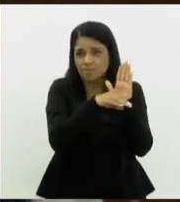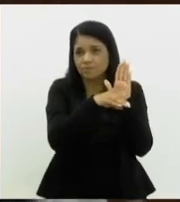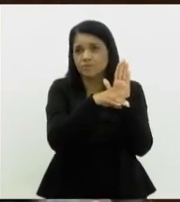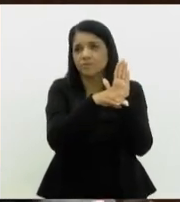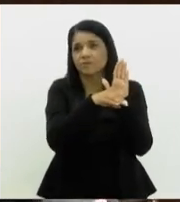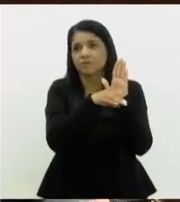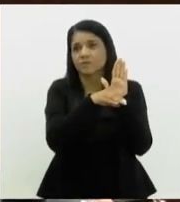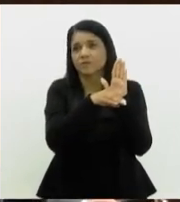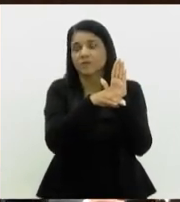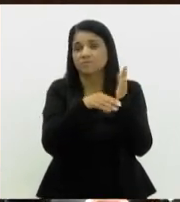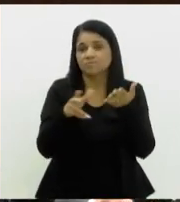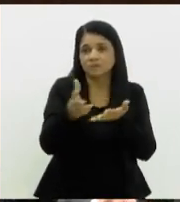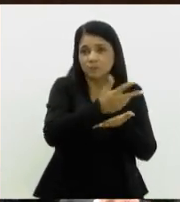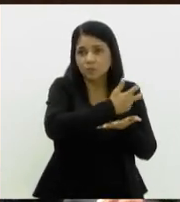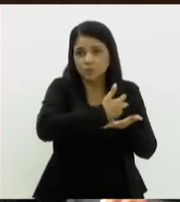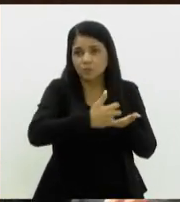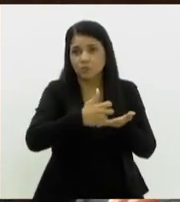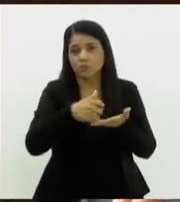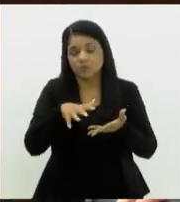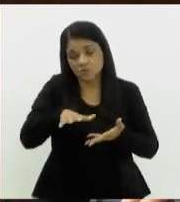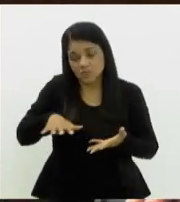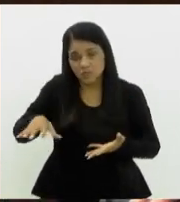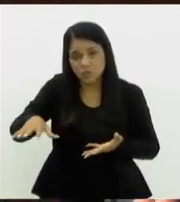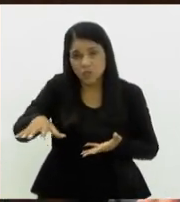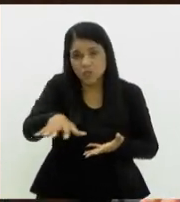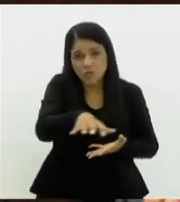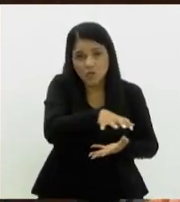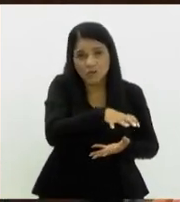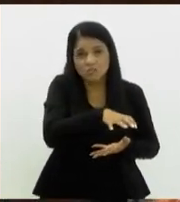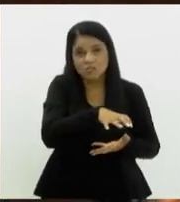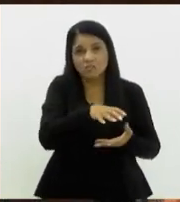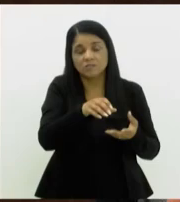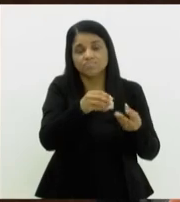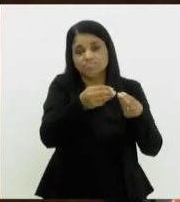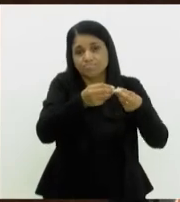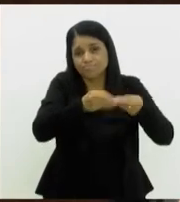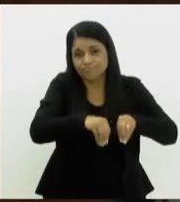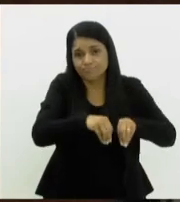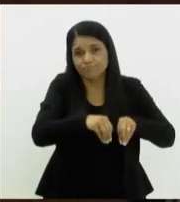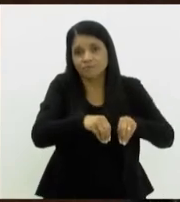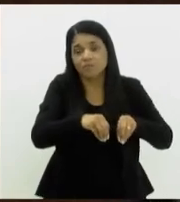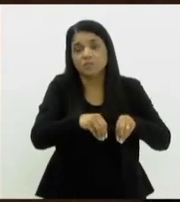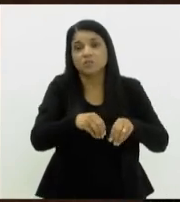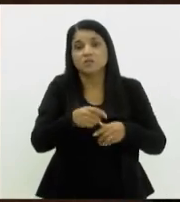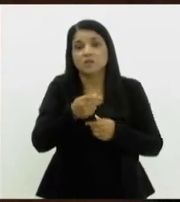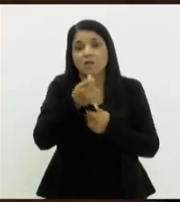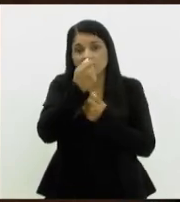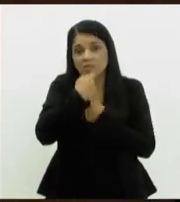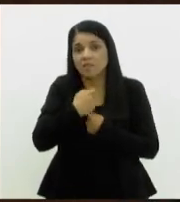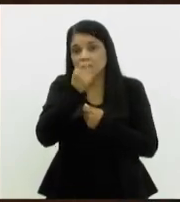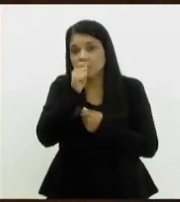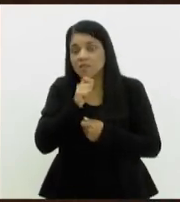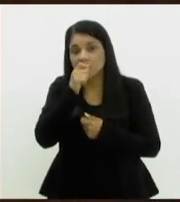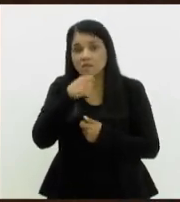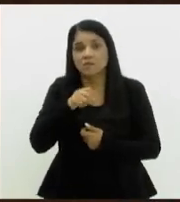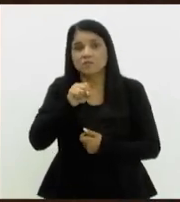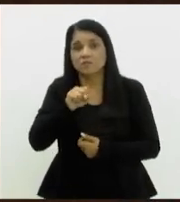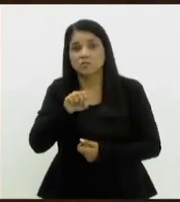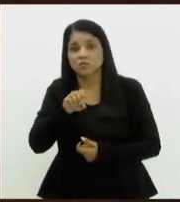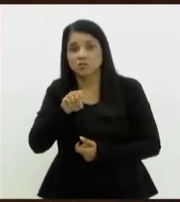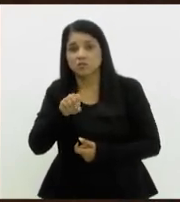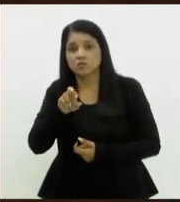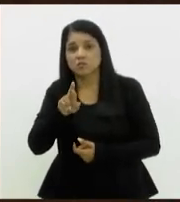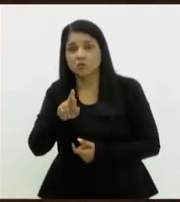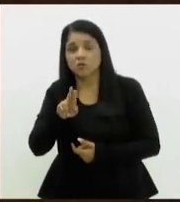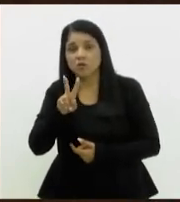distribuição tributária. São setores, presidente, outro setor que quebrou no Rio de Janeiro, o setor de sorvete. Né? Hoje, grandes